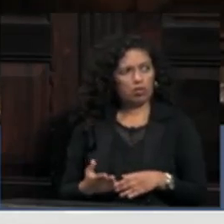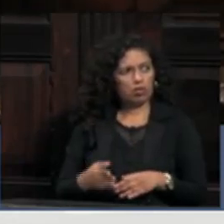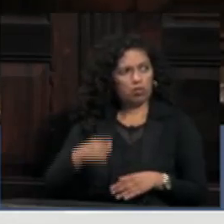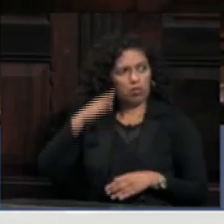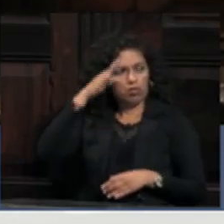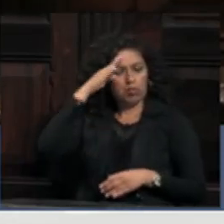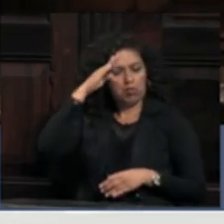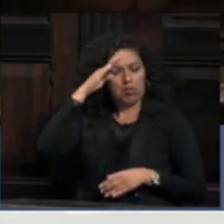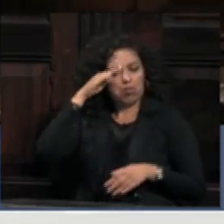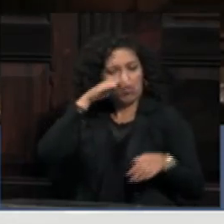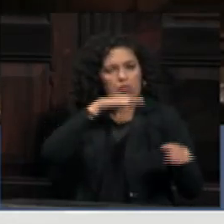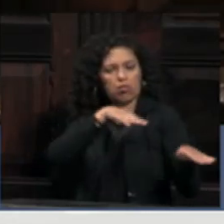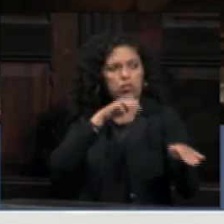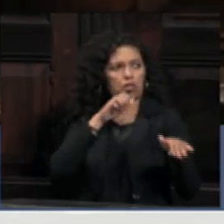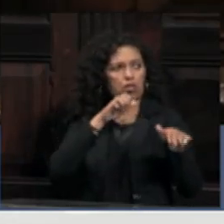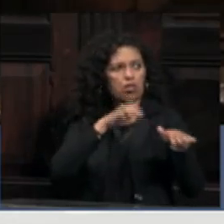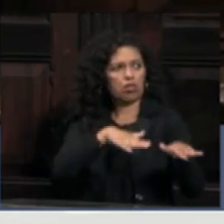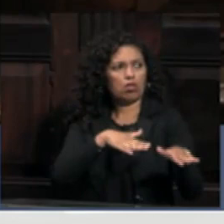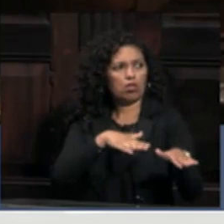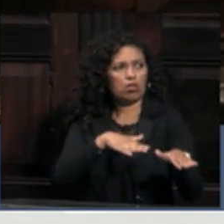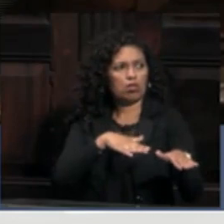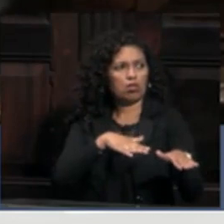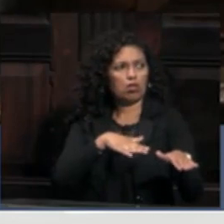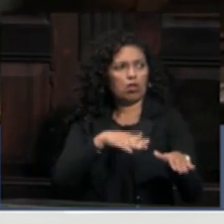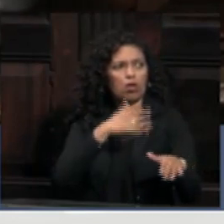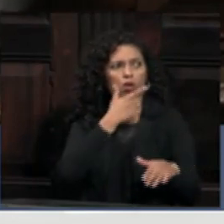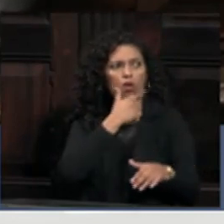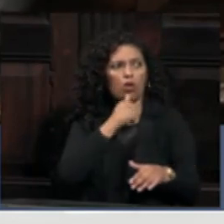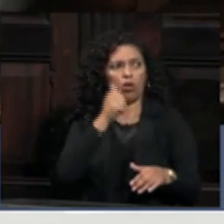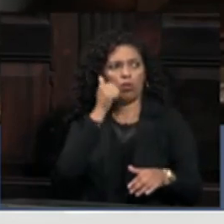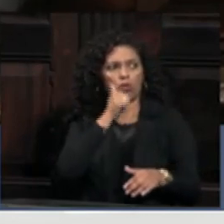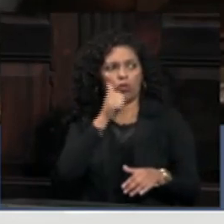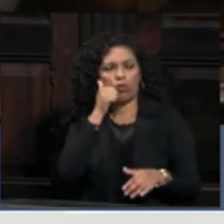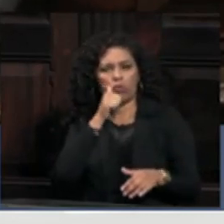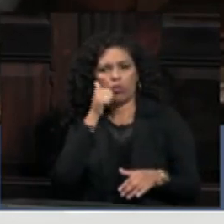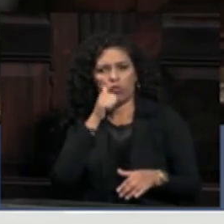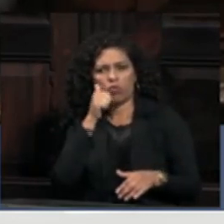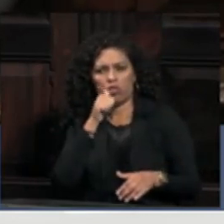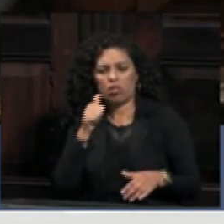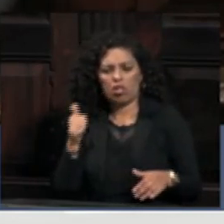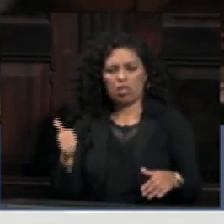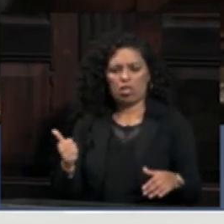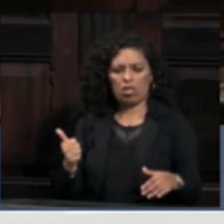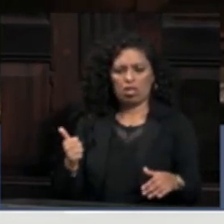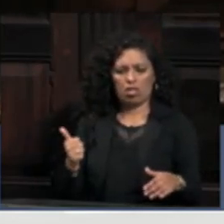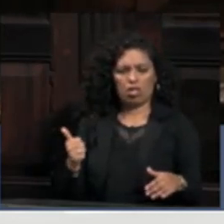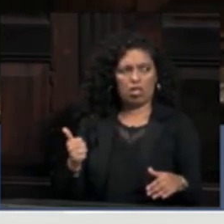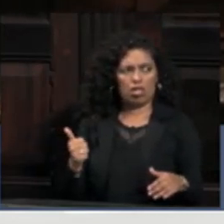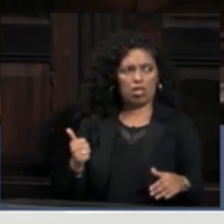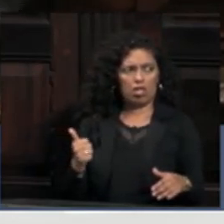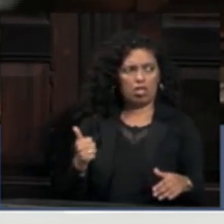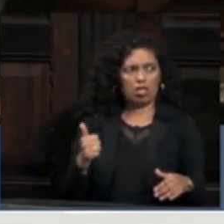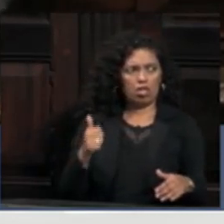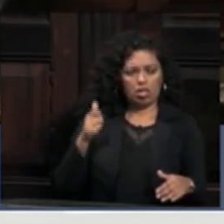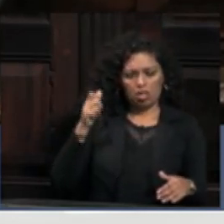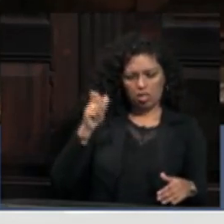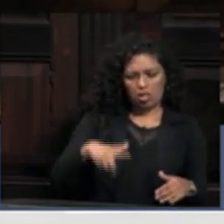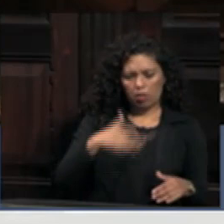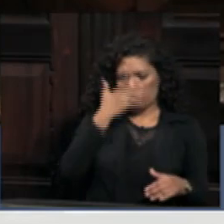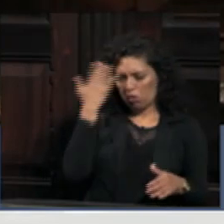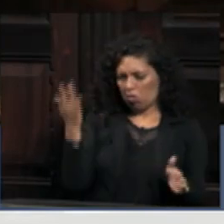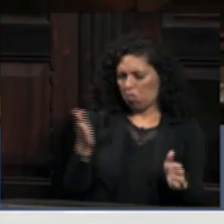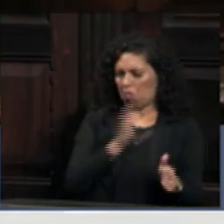quadros preenchidos por homens e mulheres oriundos da elite do país, são oriundos da classe